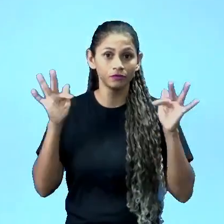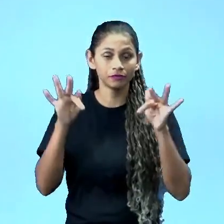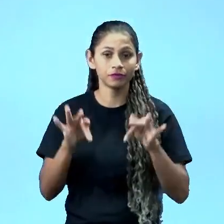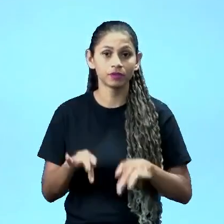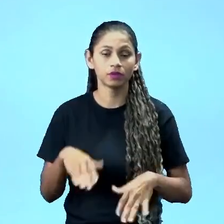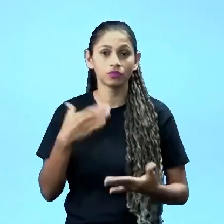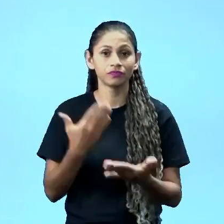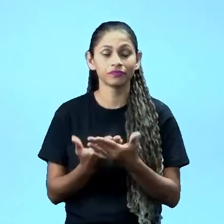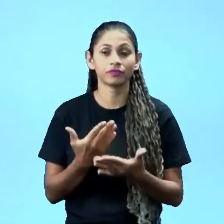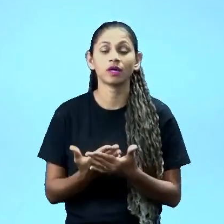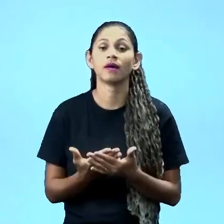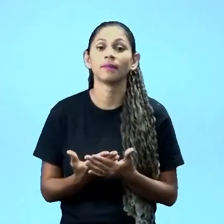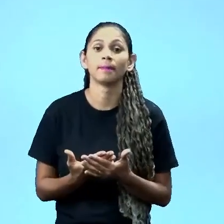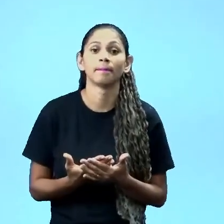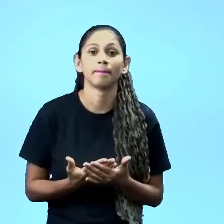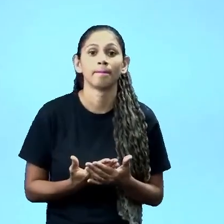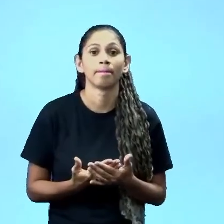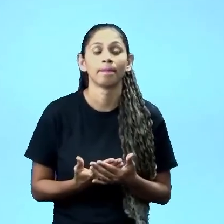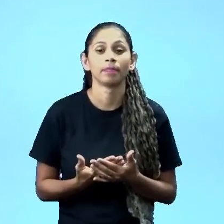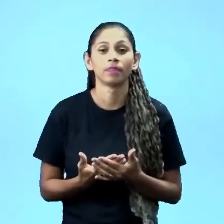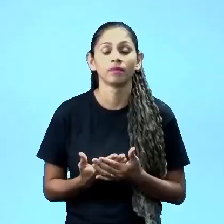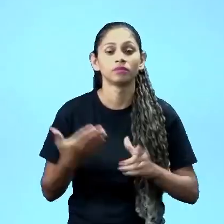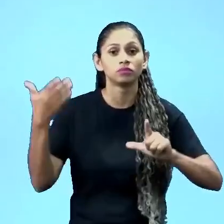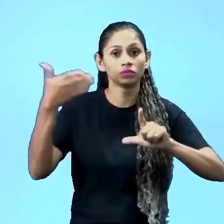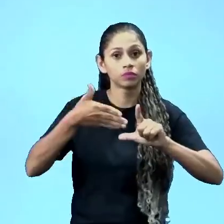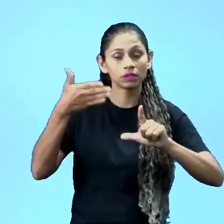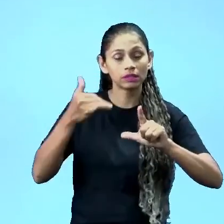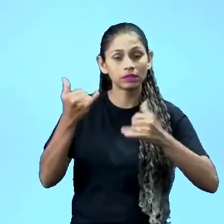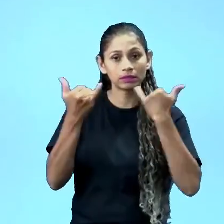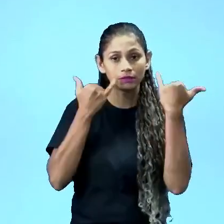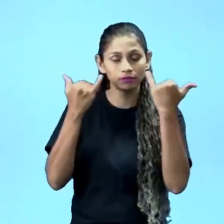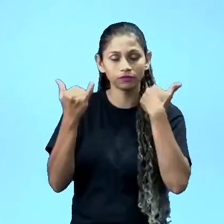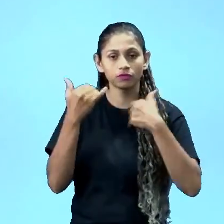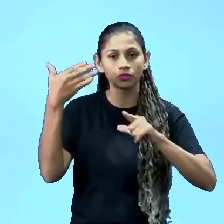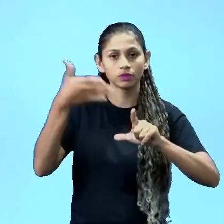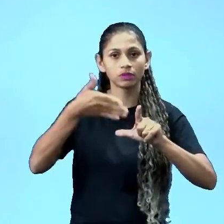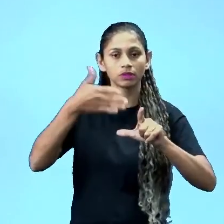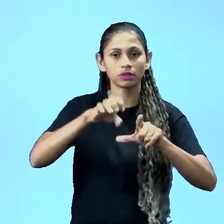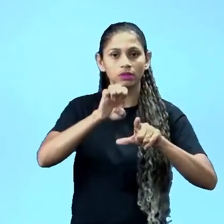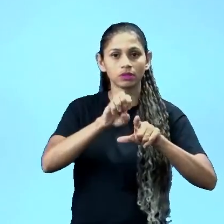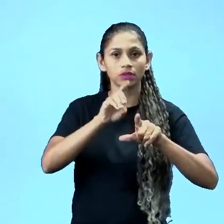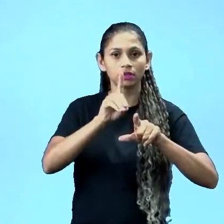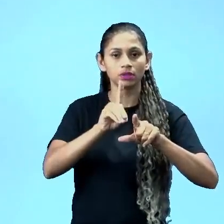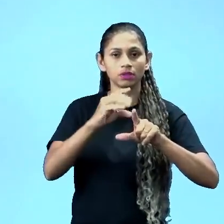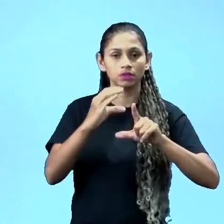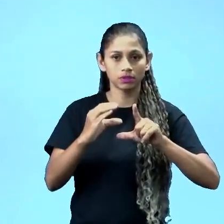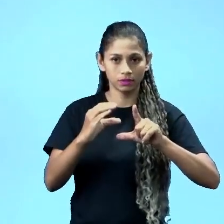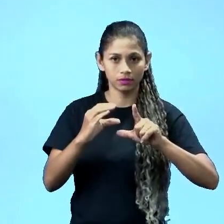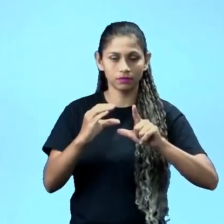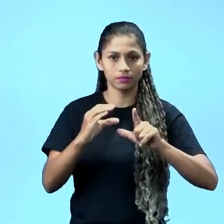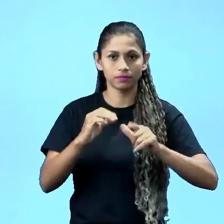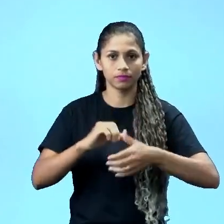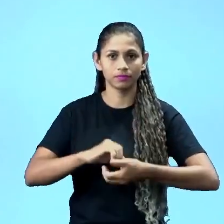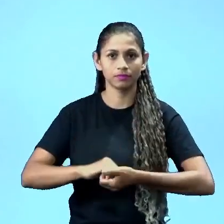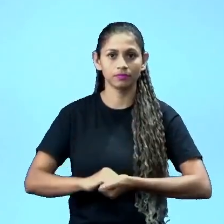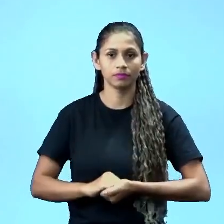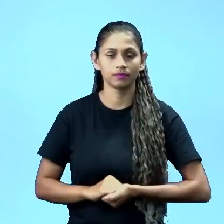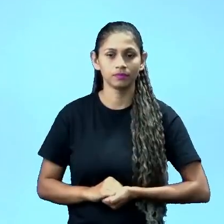mais uma aula. Para mais informações e outras aulas, acessem